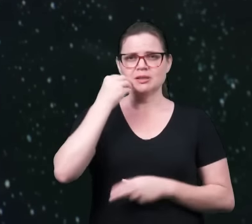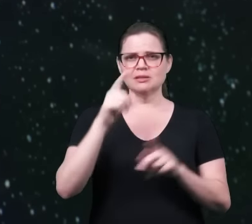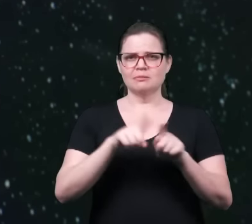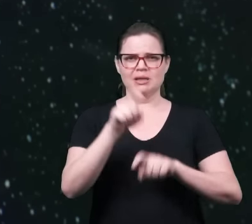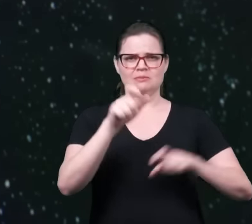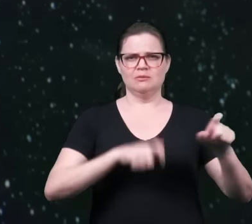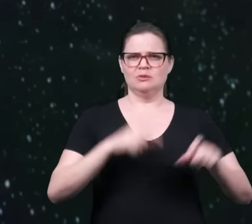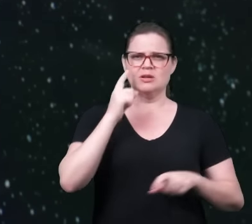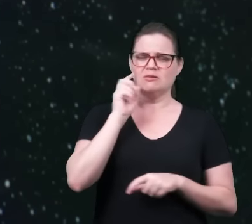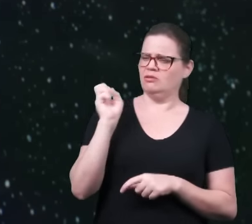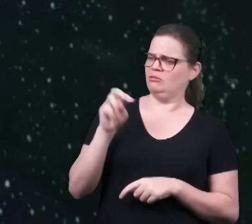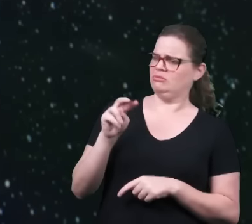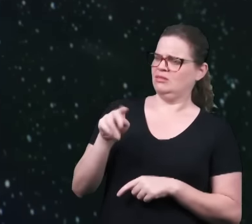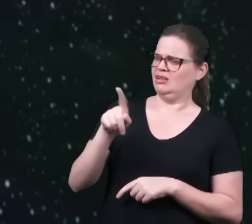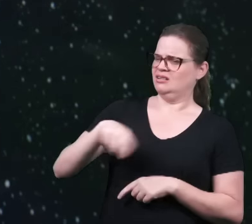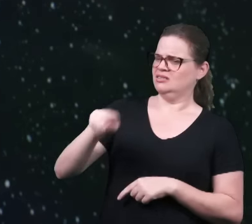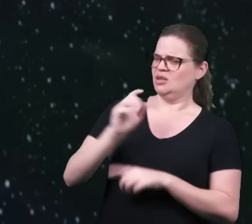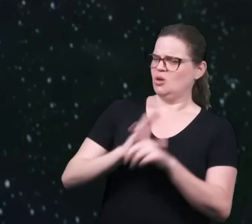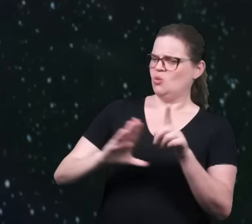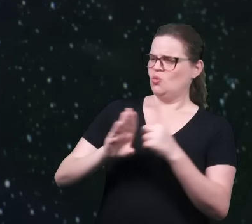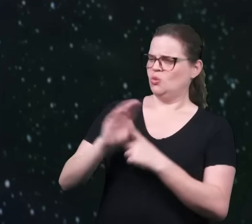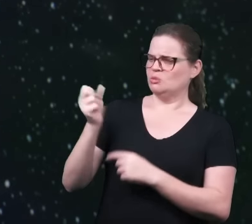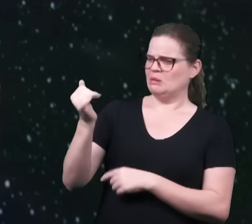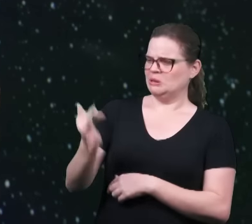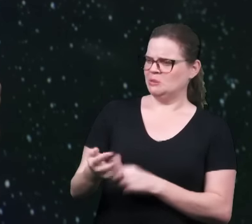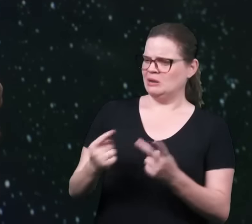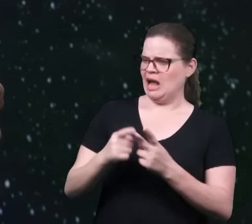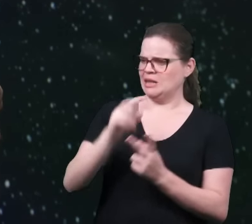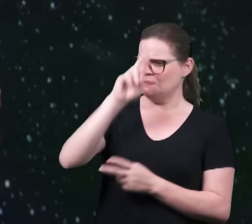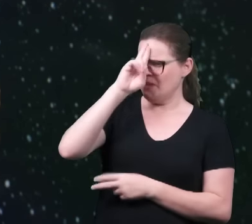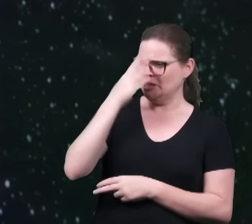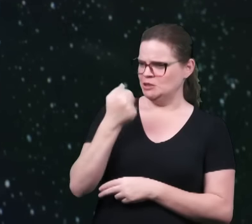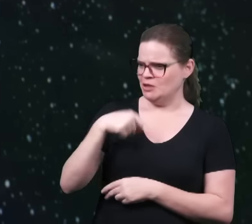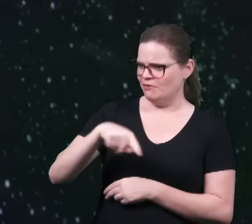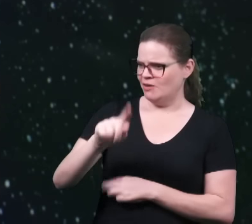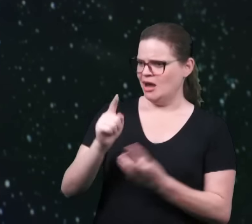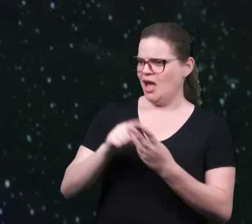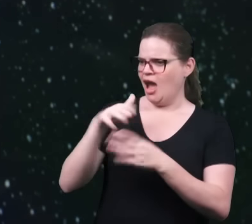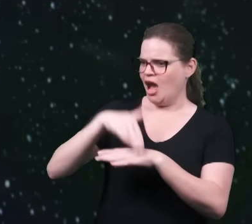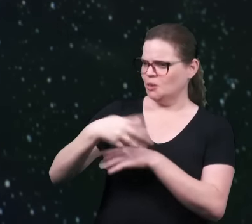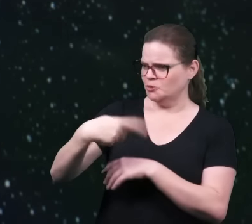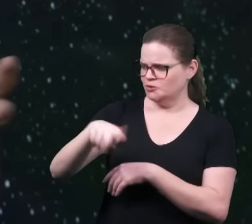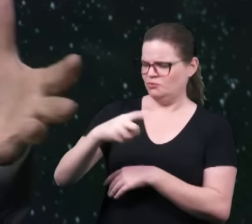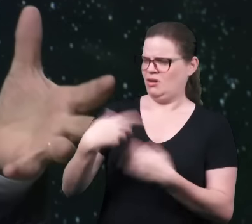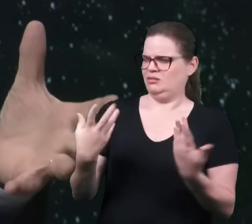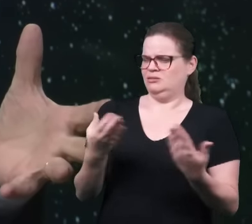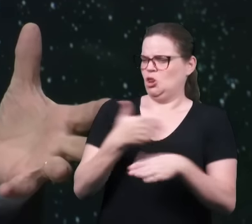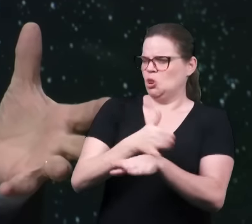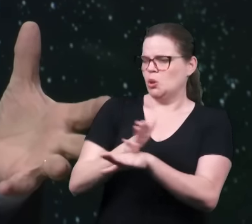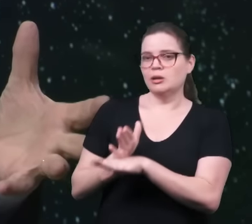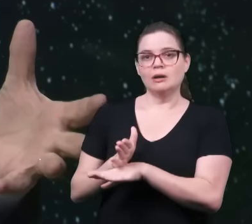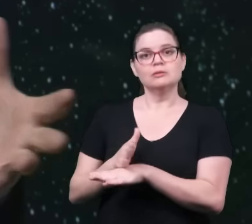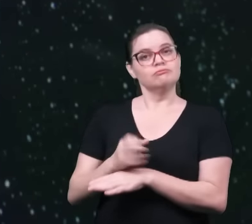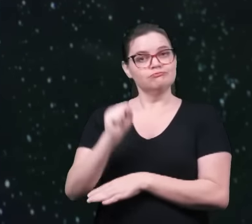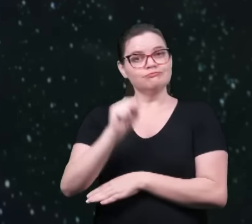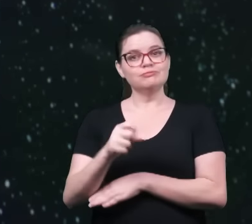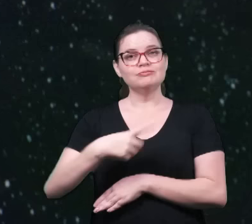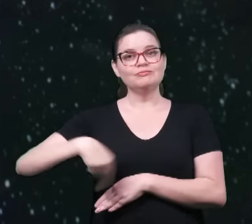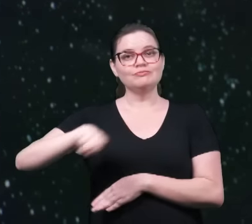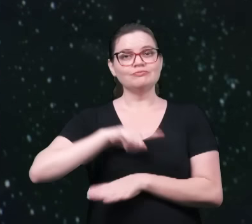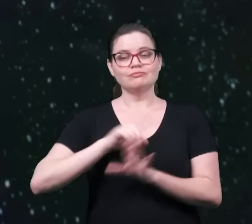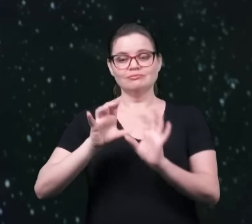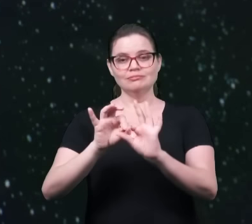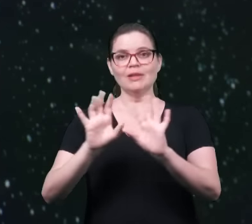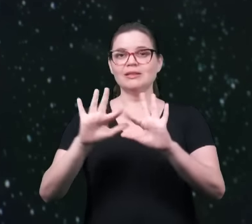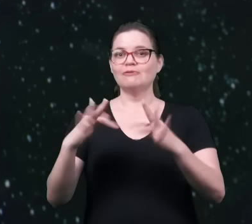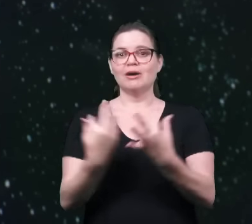culto a meio-dia, é todo momento que tem, nós queremos estar na comunhão, né? Primeiro que a gente faz parte de uma família, coisas que nos